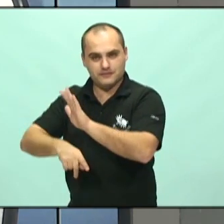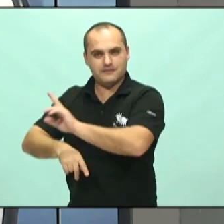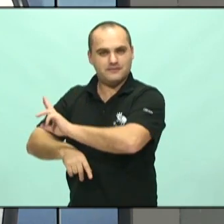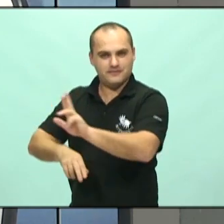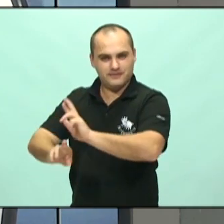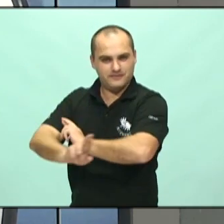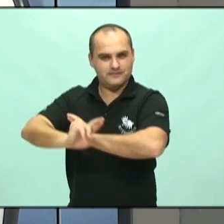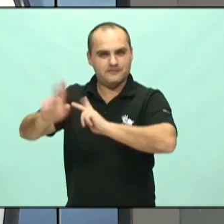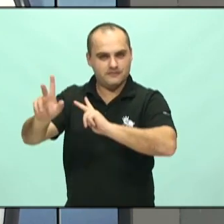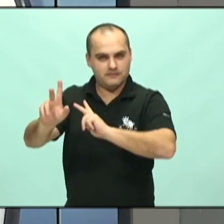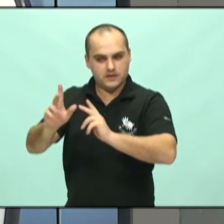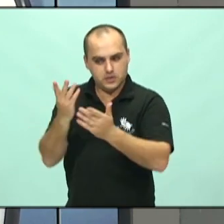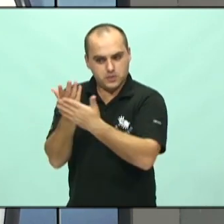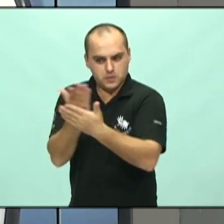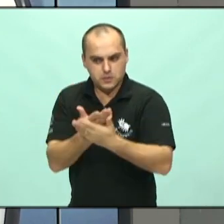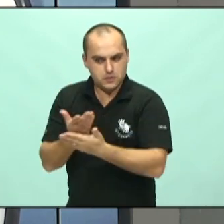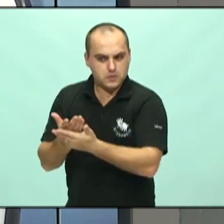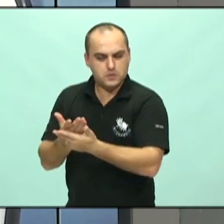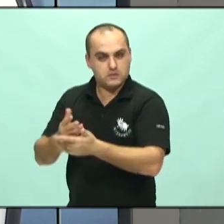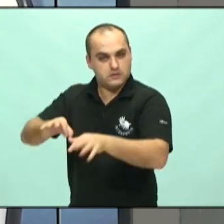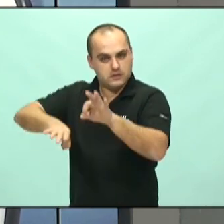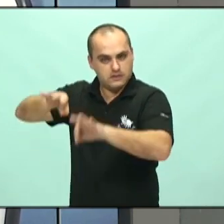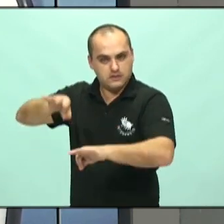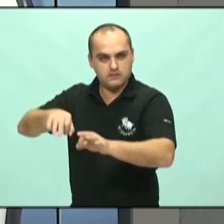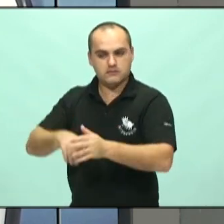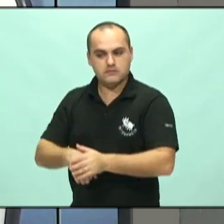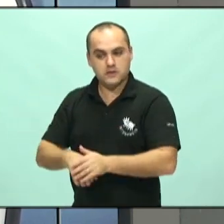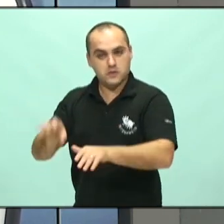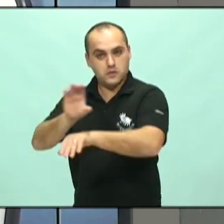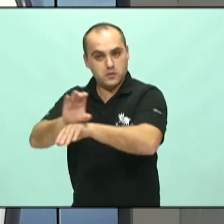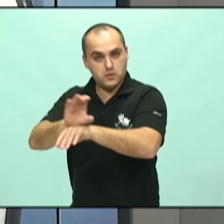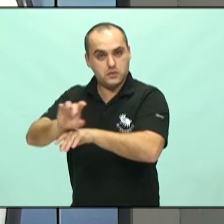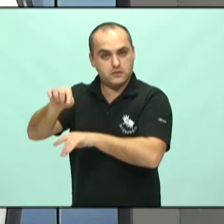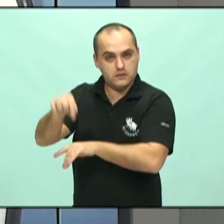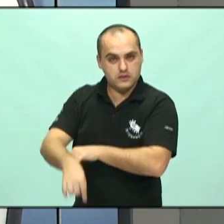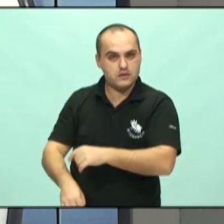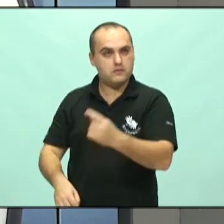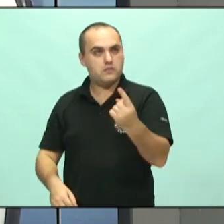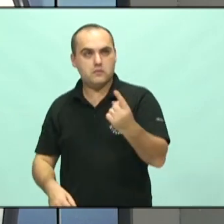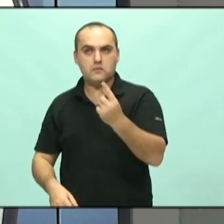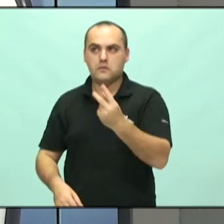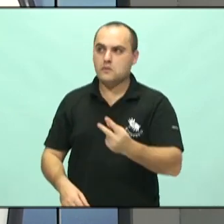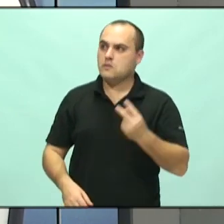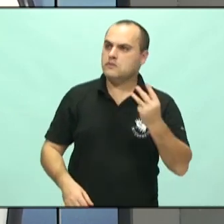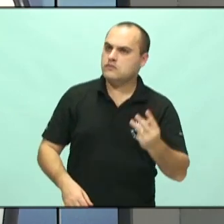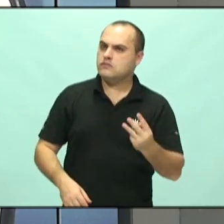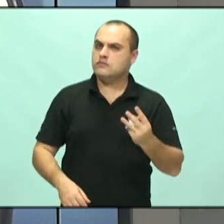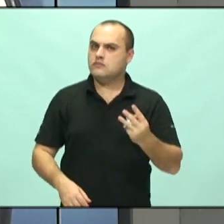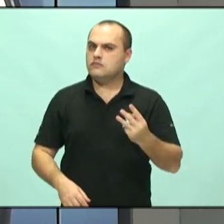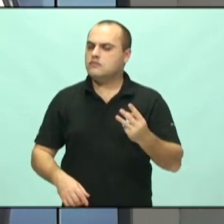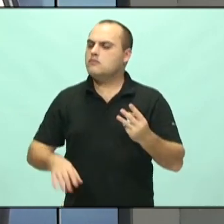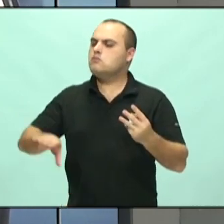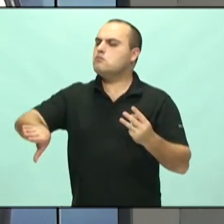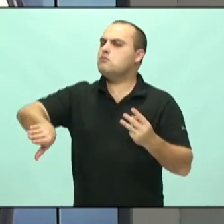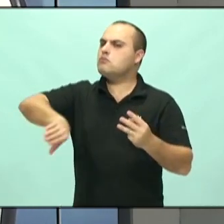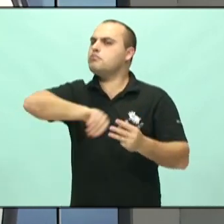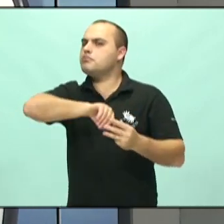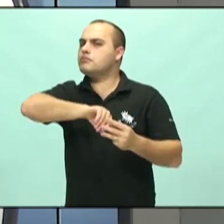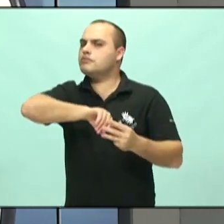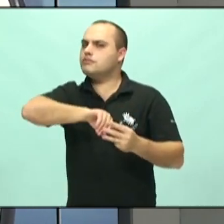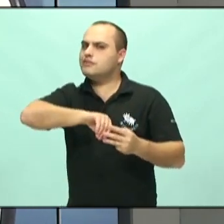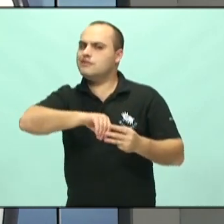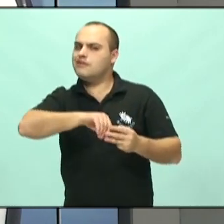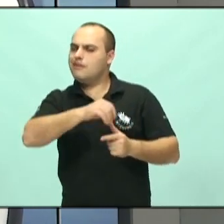em teatro. Então, que são alunos que fazem curso com a gente, 1, 2, 3, e daqui a pouco a gente traz eles para esse lugar que é um lugar